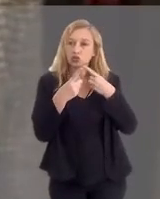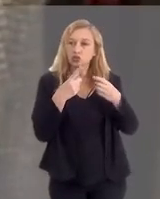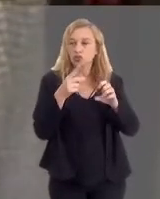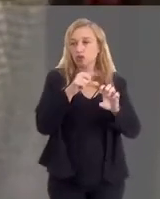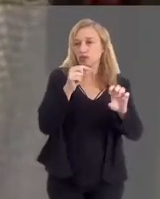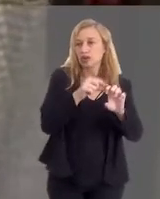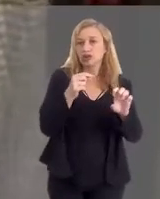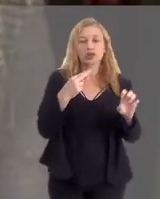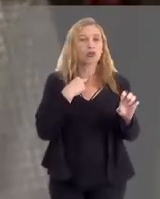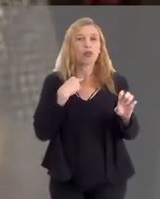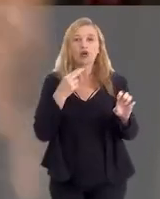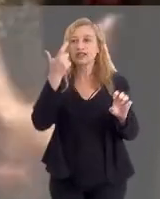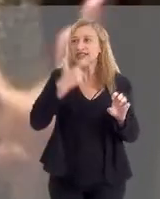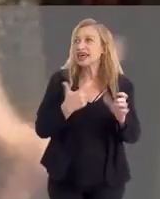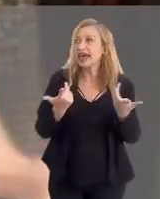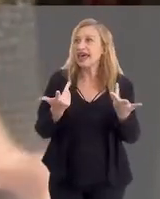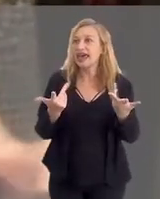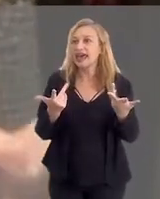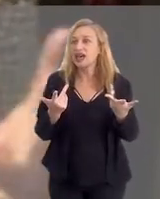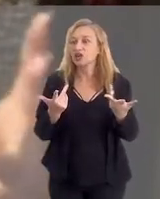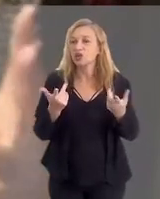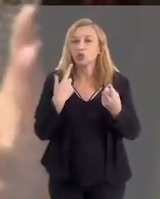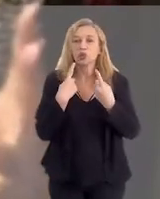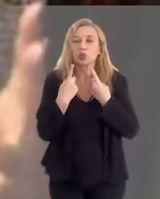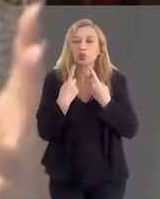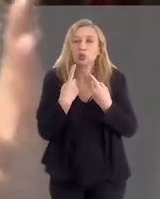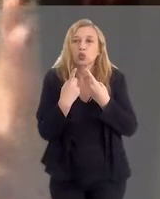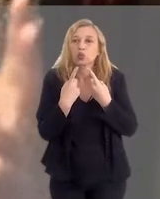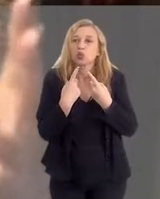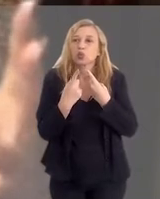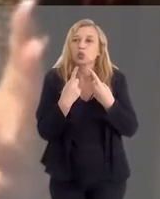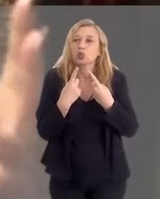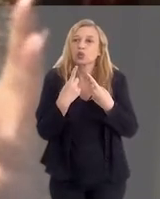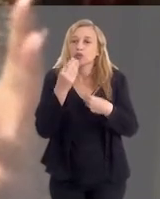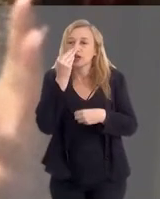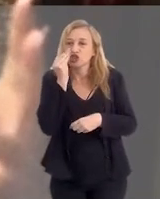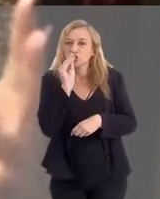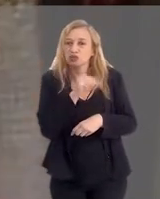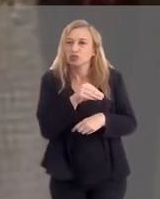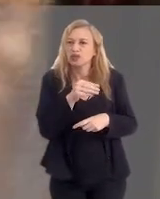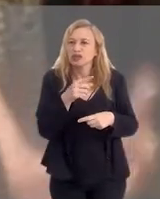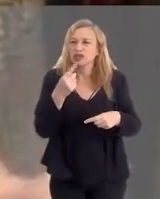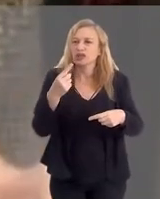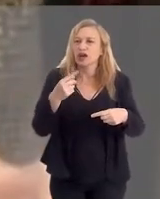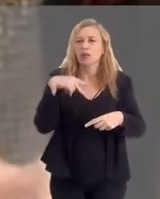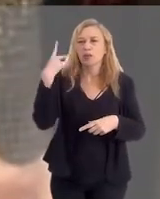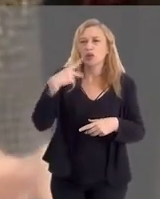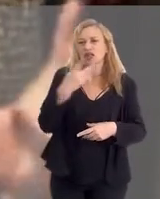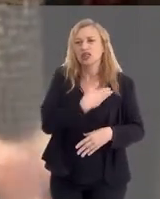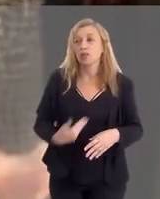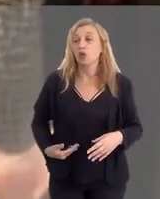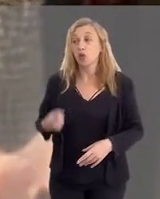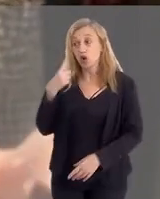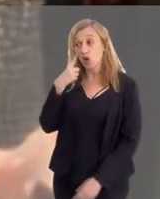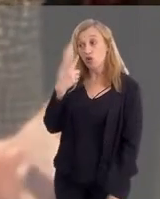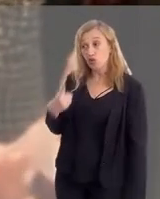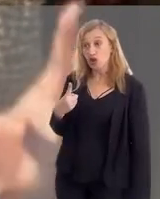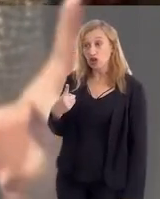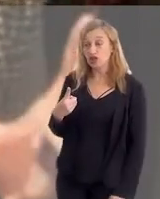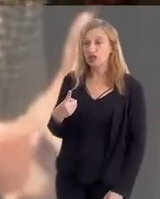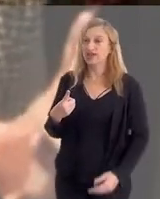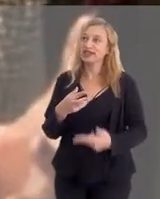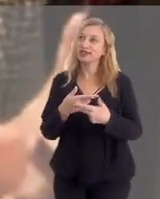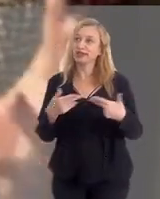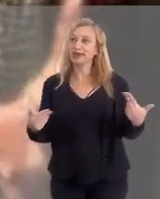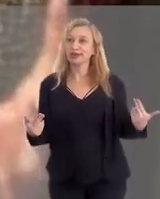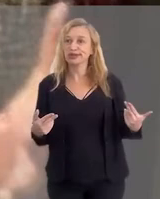o discurso do empreendedorismo não pode ser um discurso para negação de política pública. Porque o que